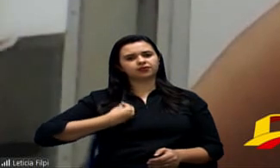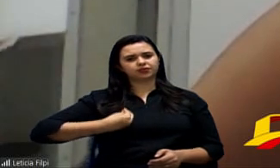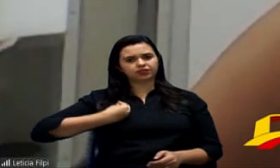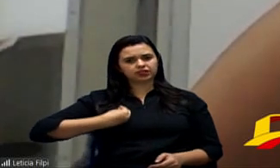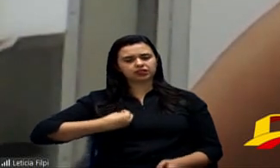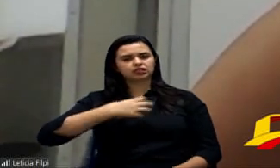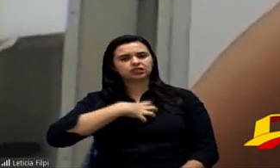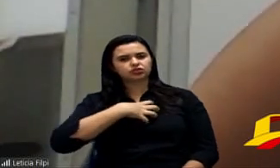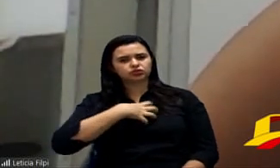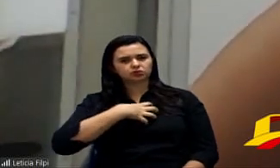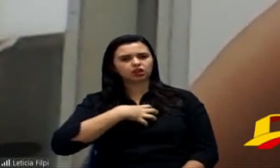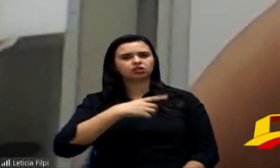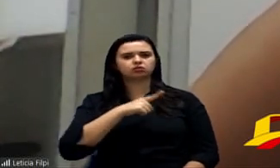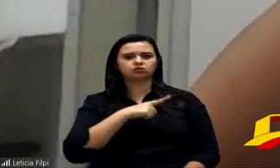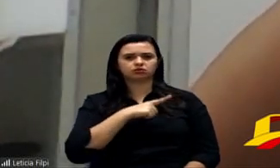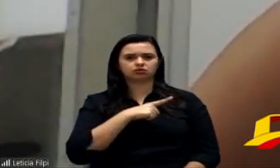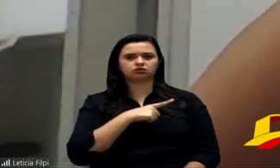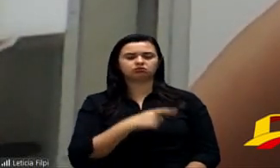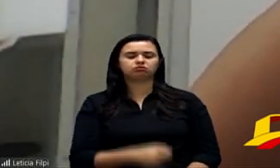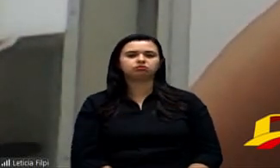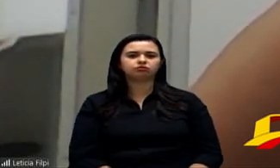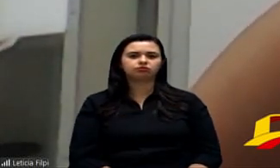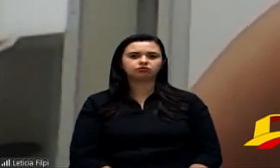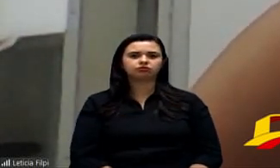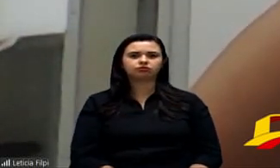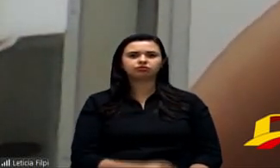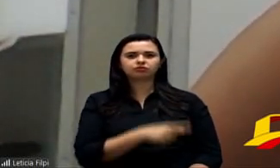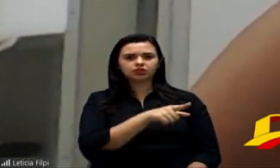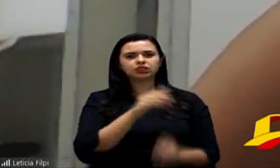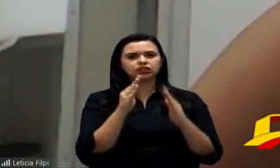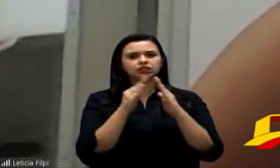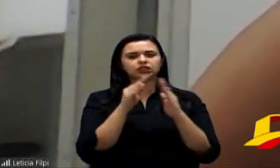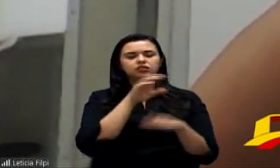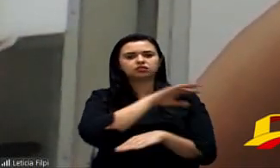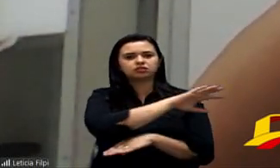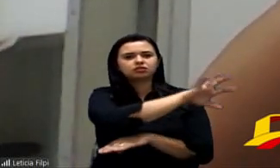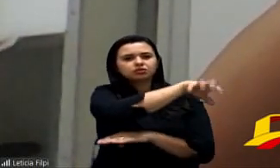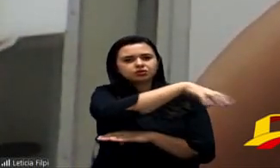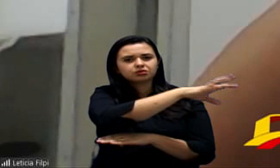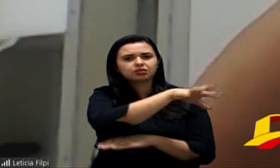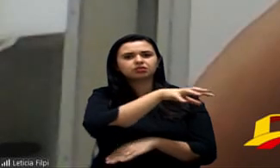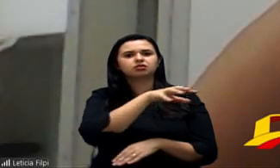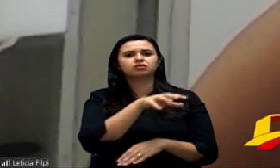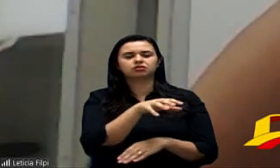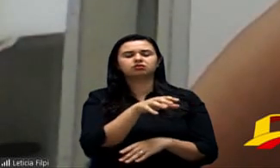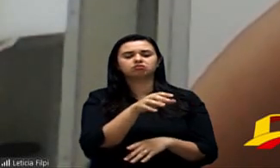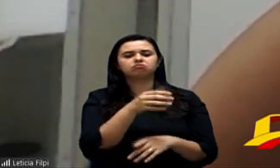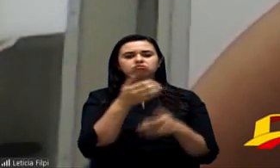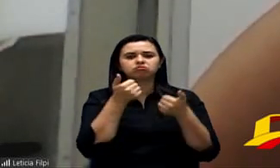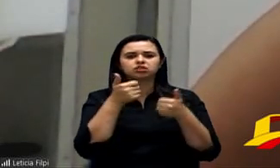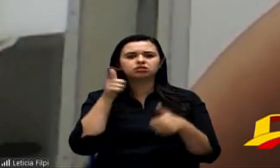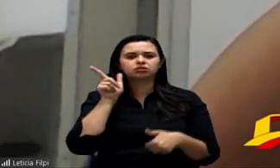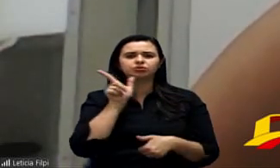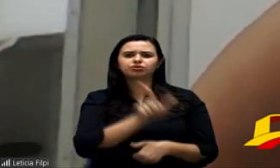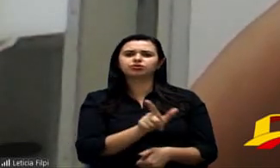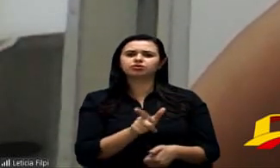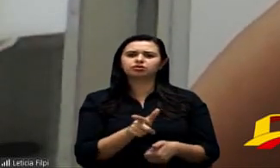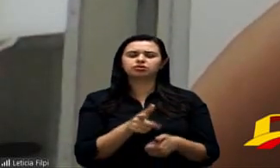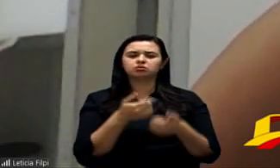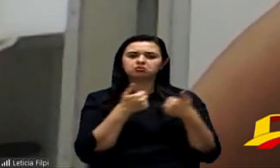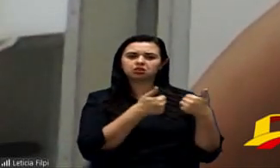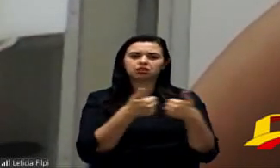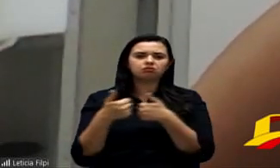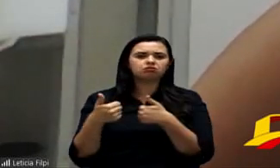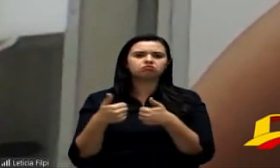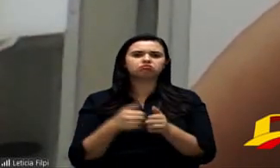nos santuários, todos os casos de elefantes que foram para santuários foram bem-sucedidos. Eu não conheço